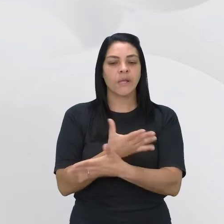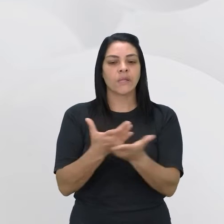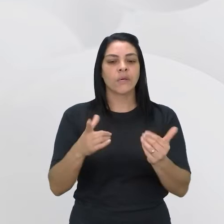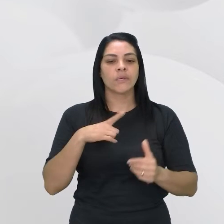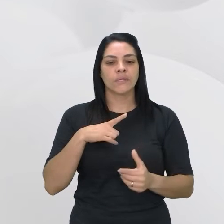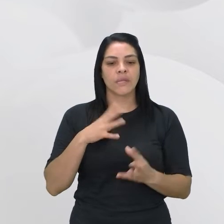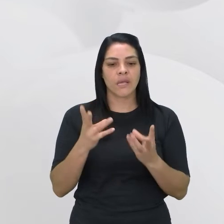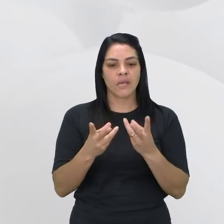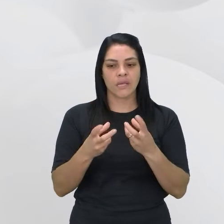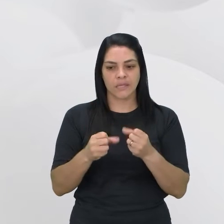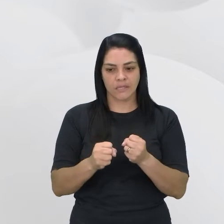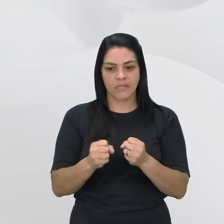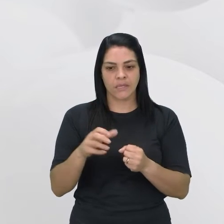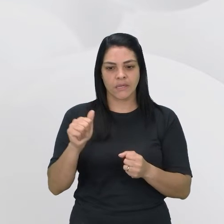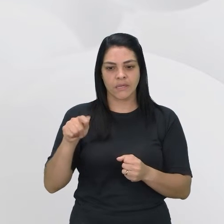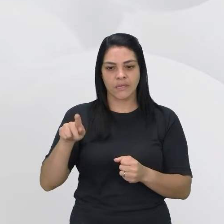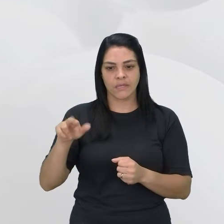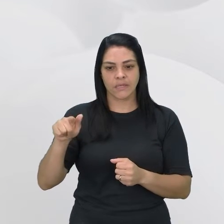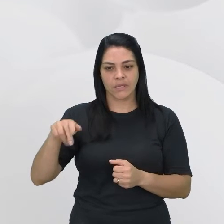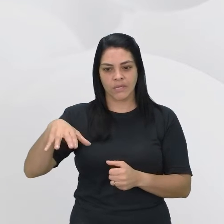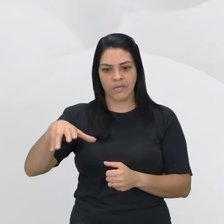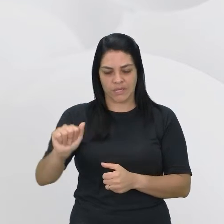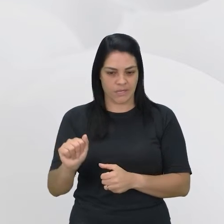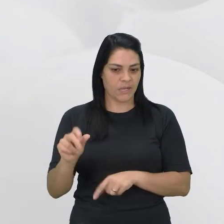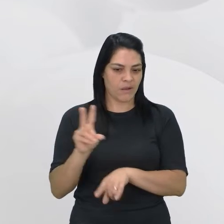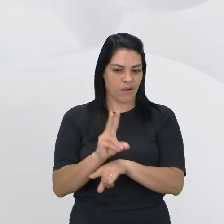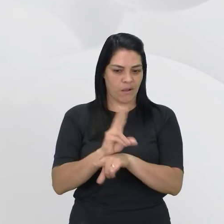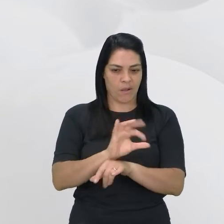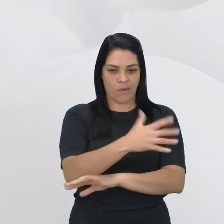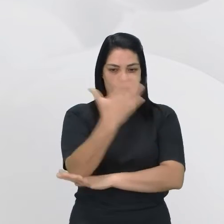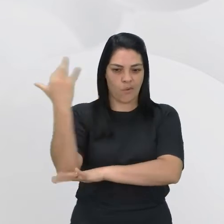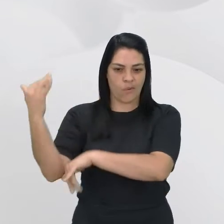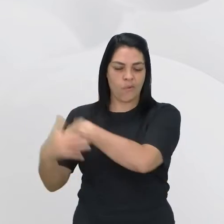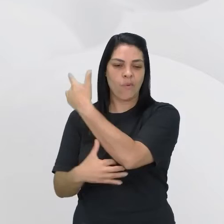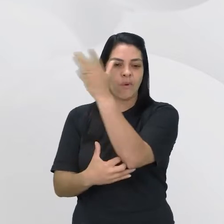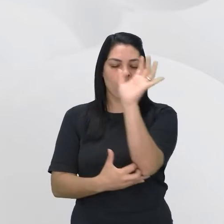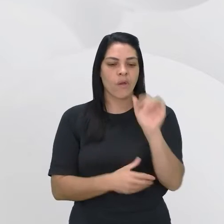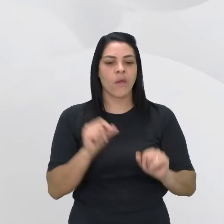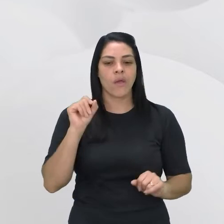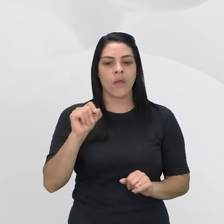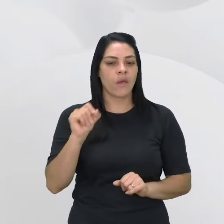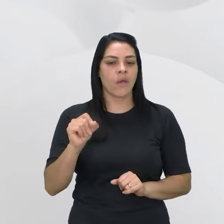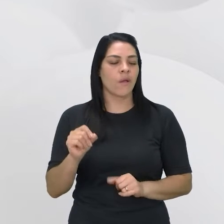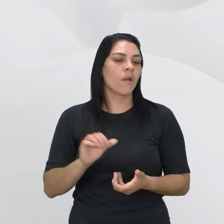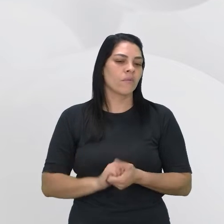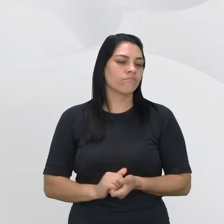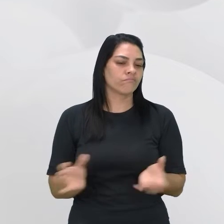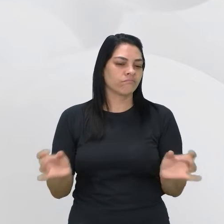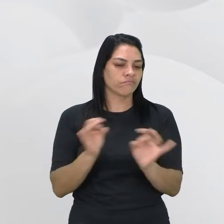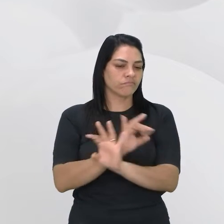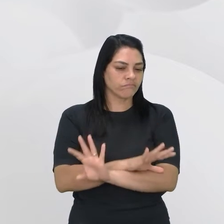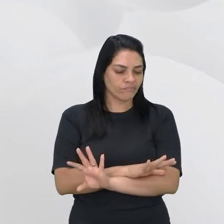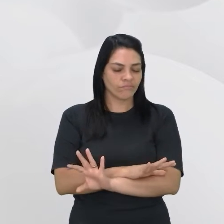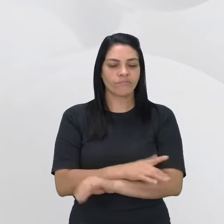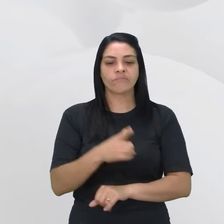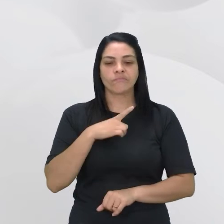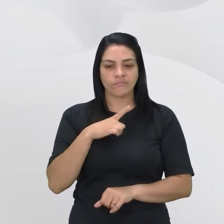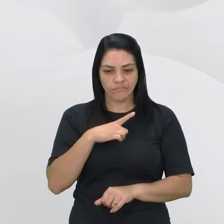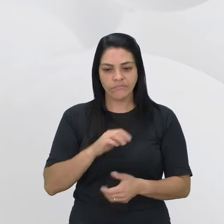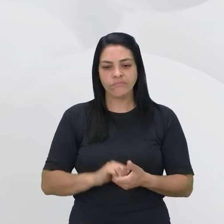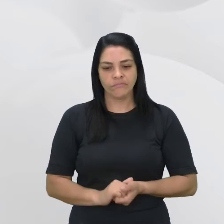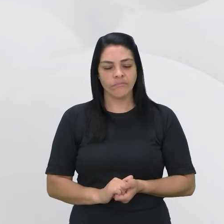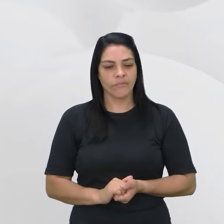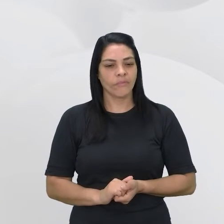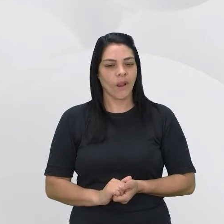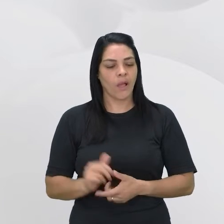construção desses guardiões da floresta. Né? Então, é uma ritualização desse encerramento e uma ritualização de um pactuar